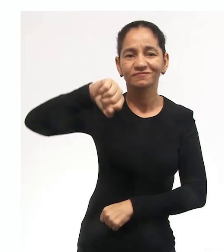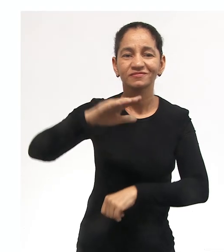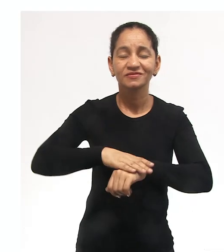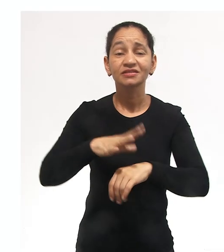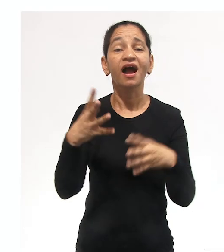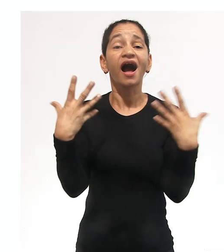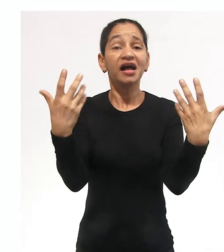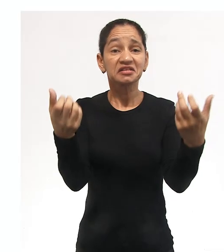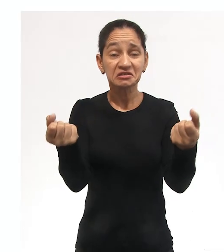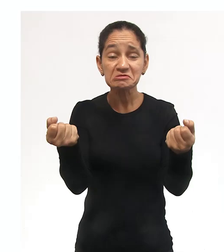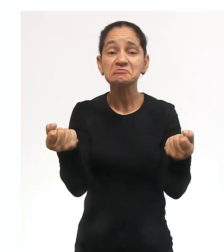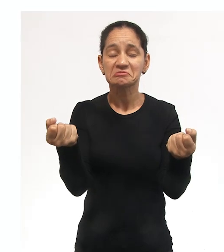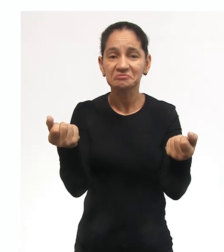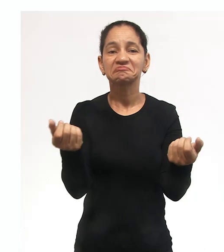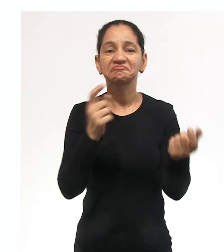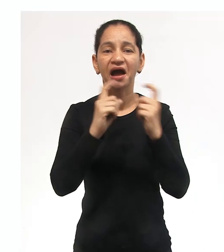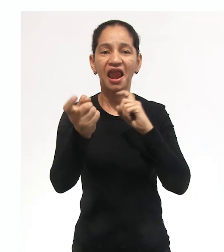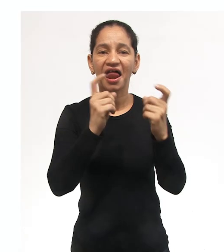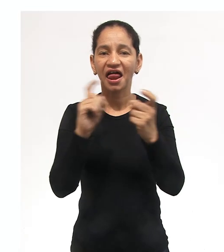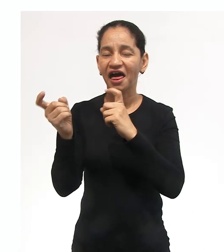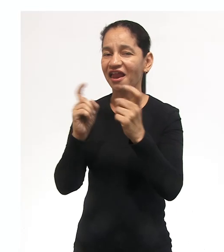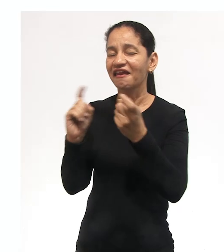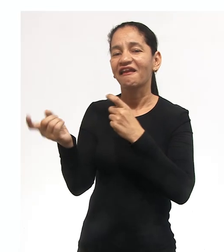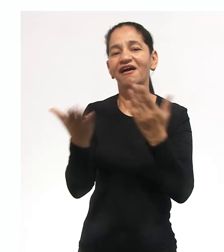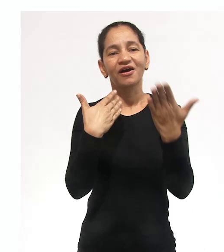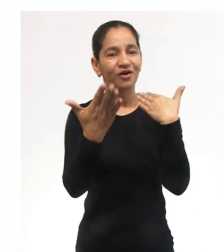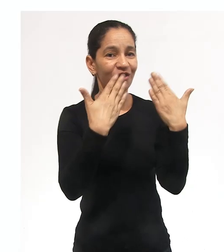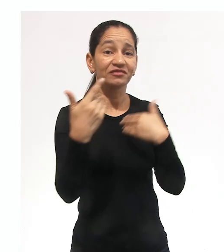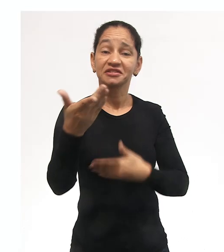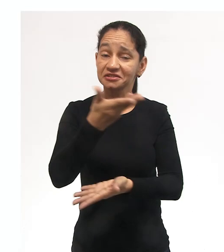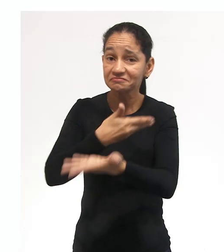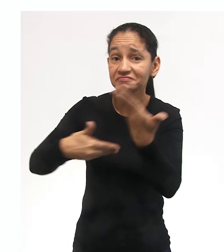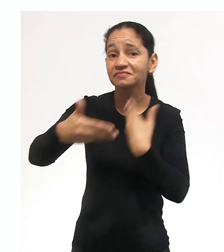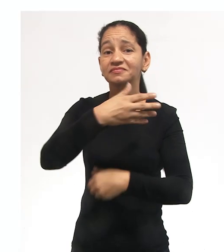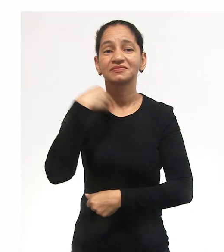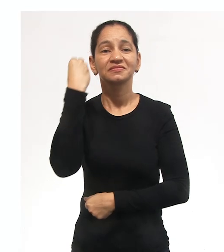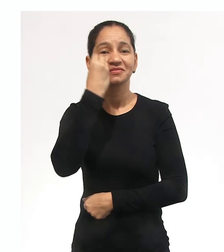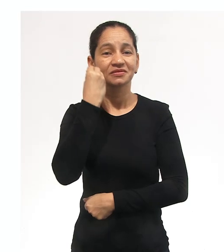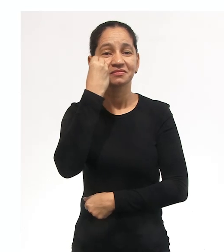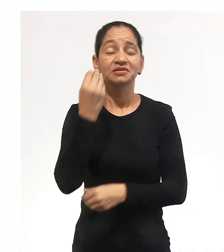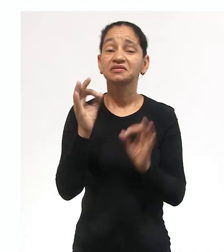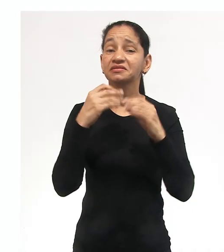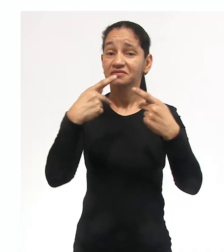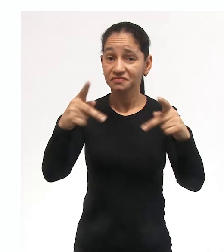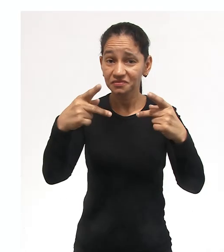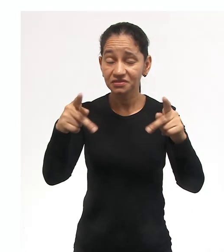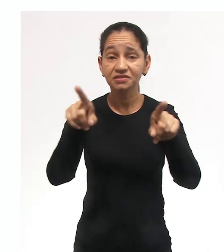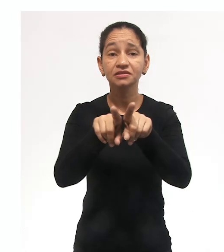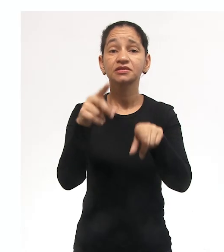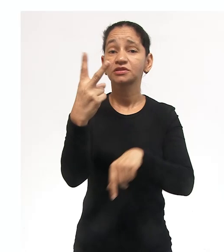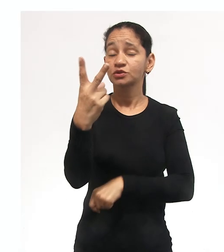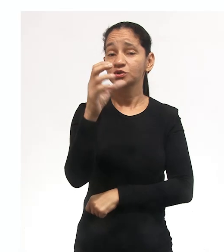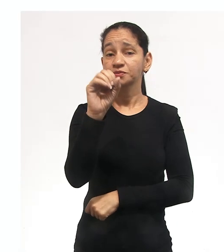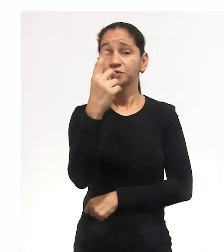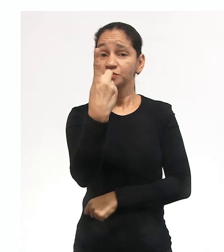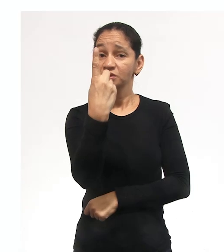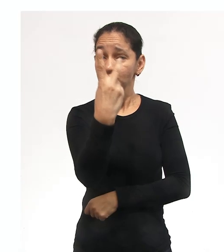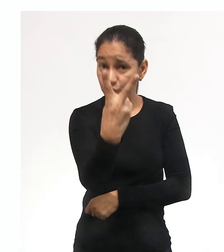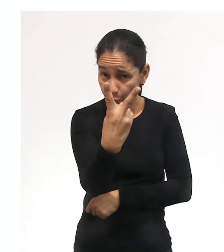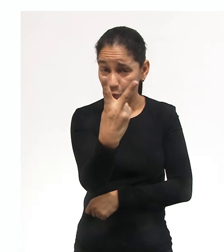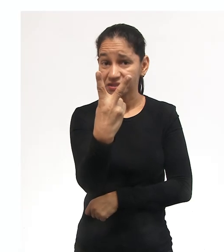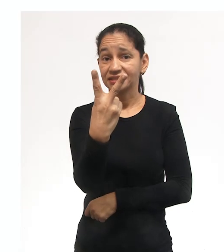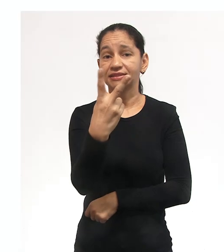ela aceitou também o convite, né, em compartilhar essa experiência com vocês. E só pontuando que em 2012,